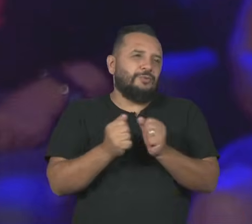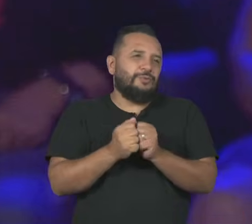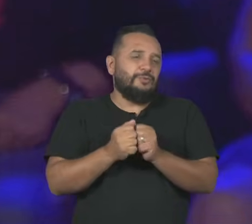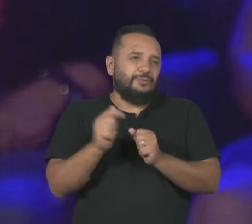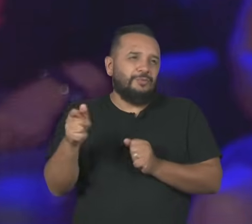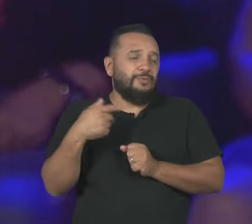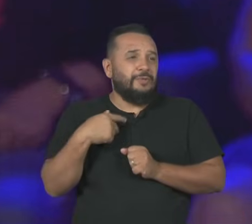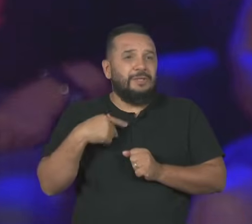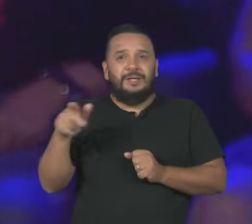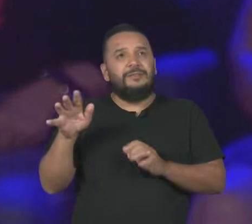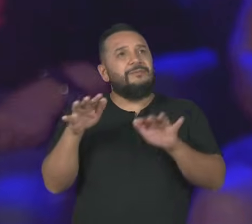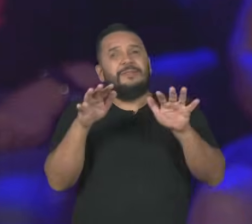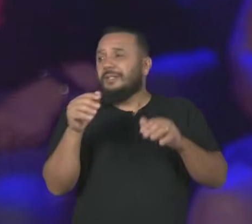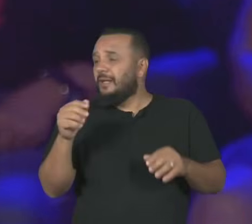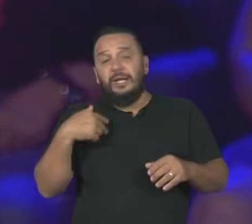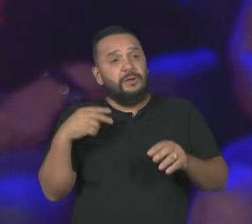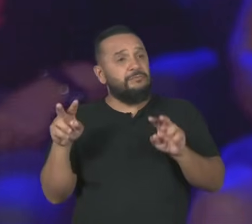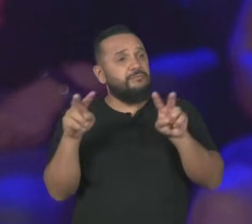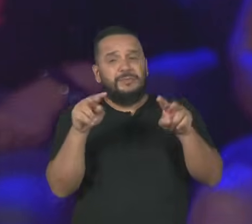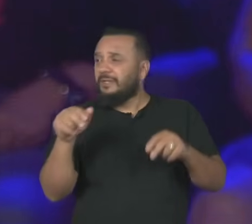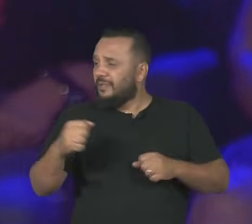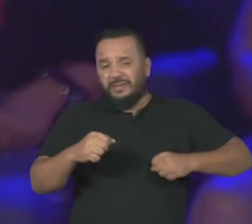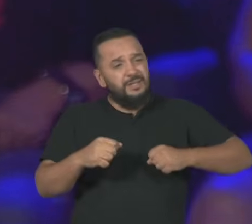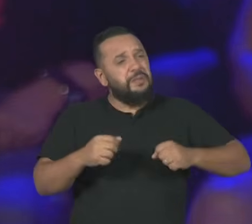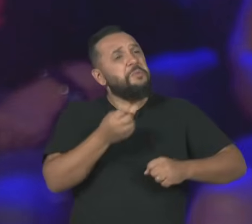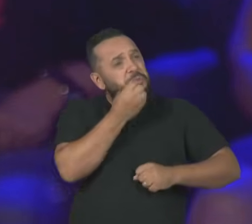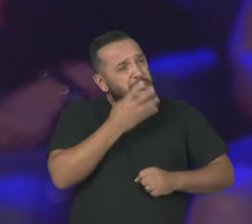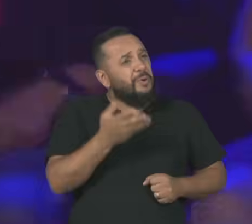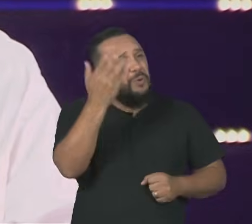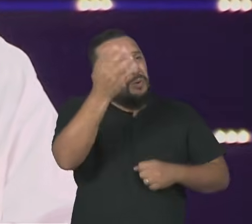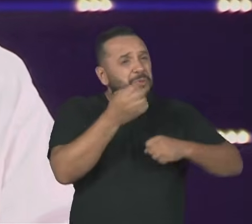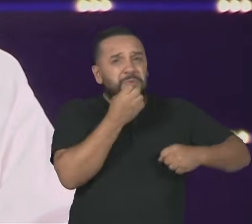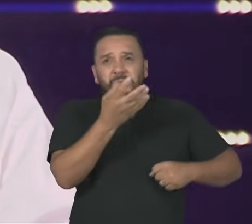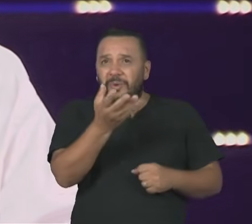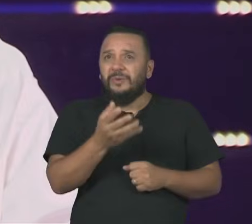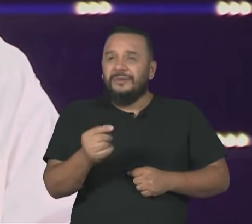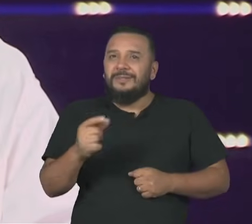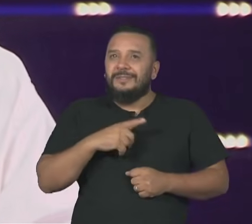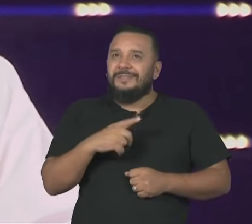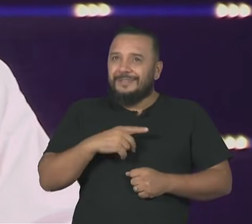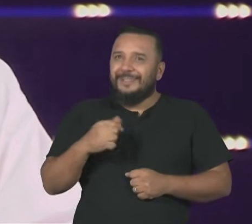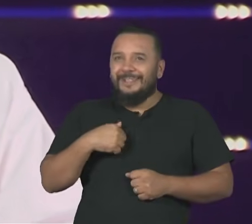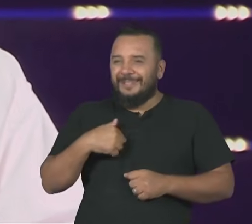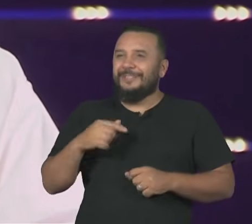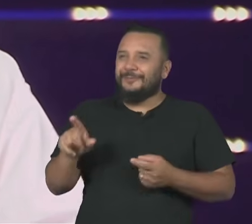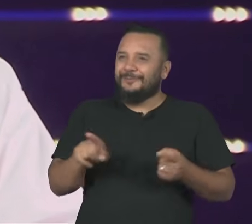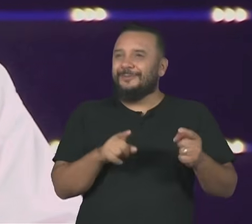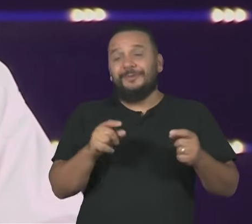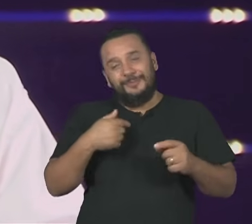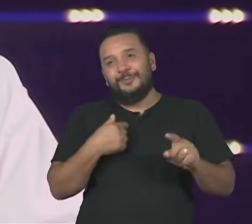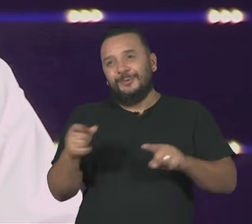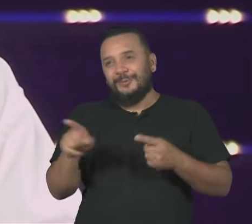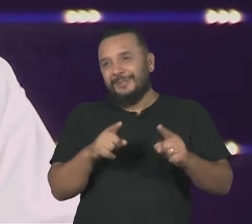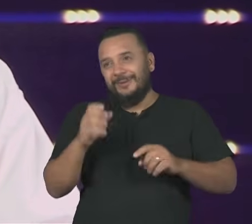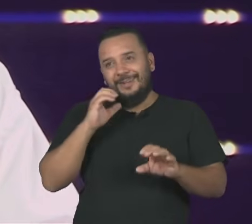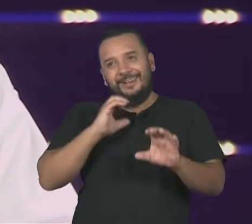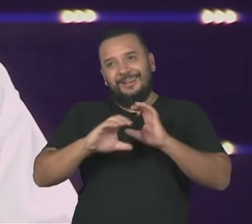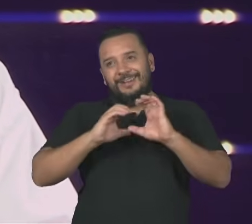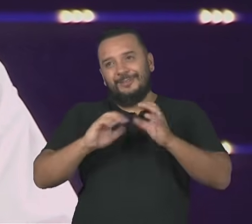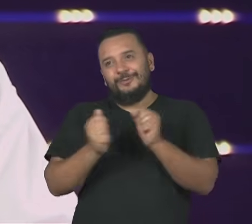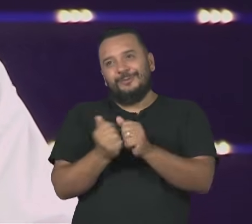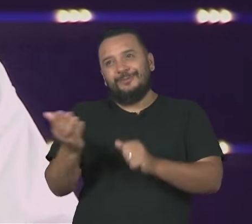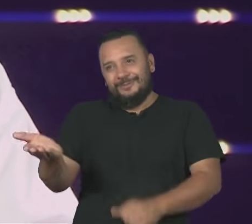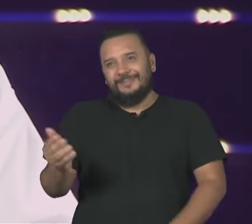falei assim, gente, ele não é demais? A Ele dona não é Deia demais, né? maravilhosa. Eu canto várias bossa nova com ela, um Jabaciari Barroso, umas coisas que ela gosta de